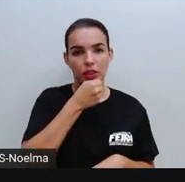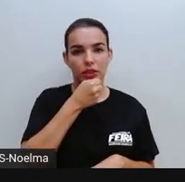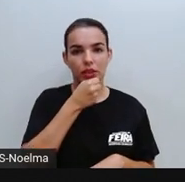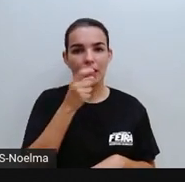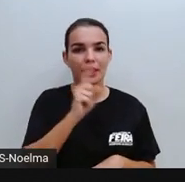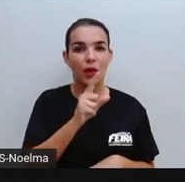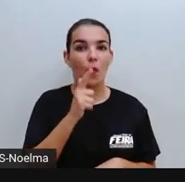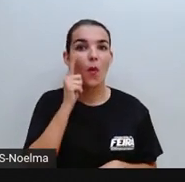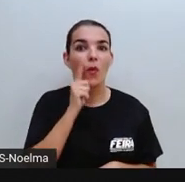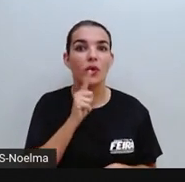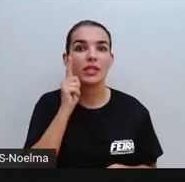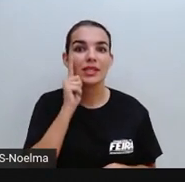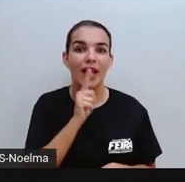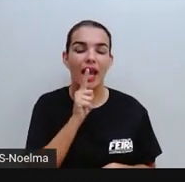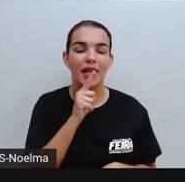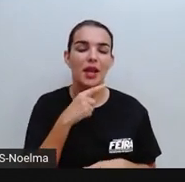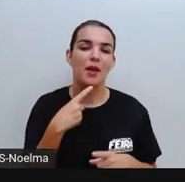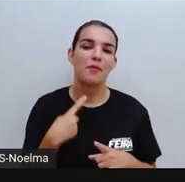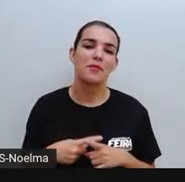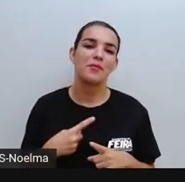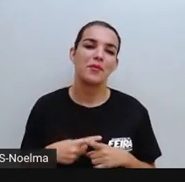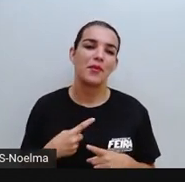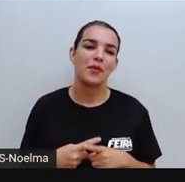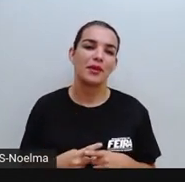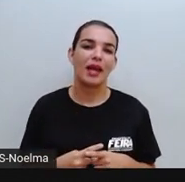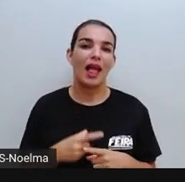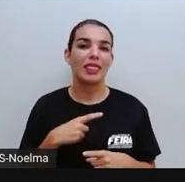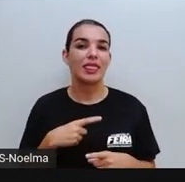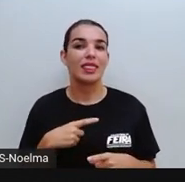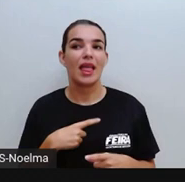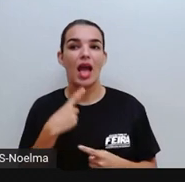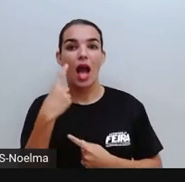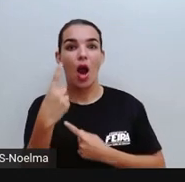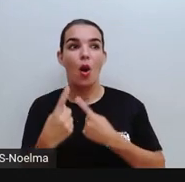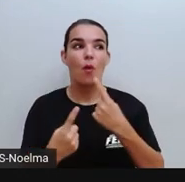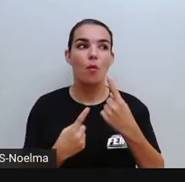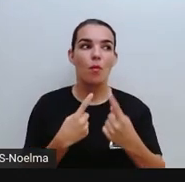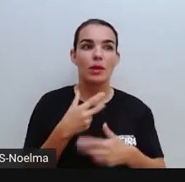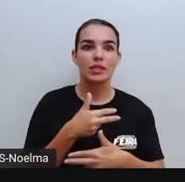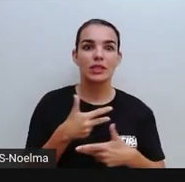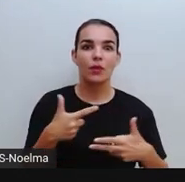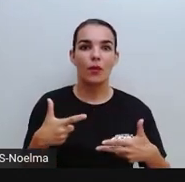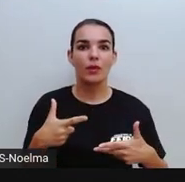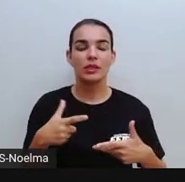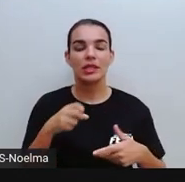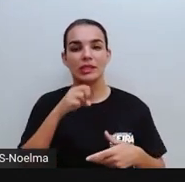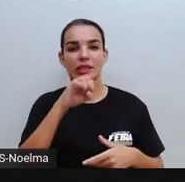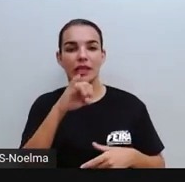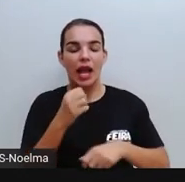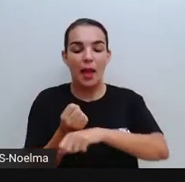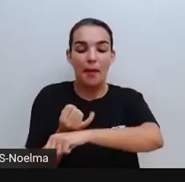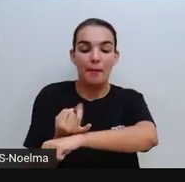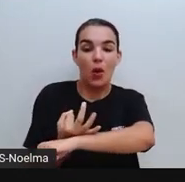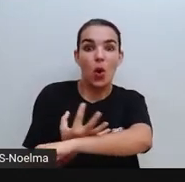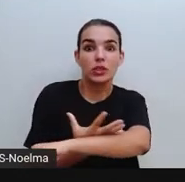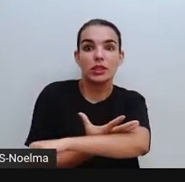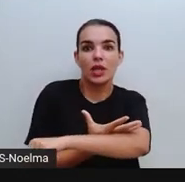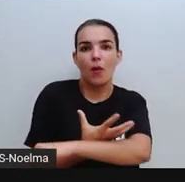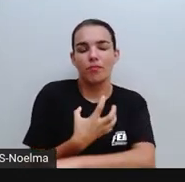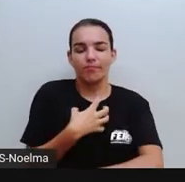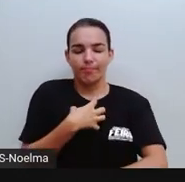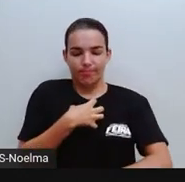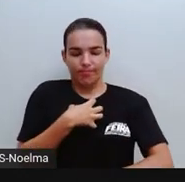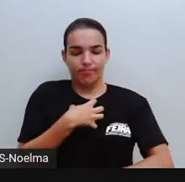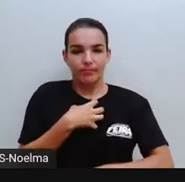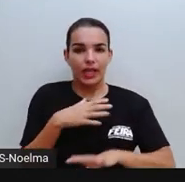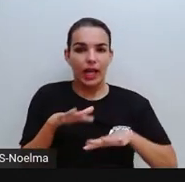consegue porque pronto porque muitas vezes são situações que o próprio jornalista até mesmo se emociona então é